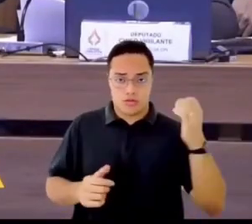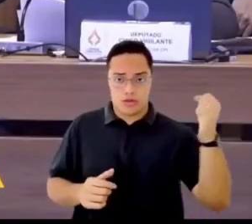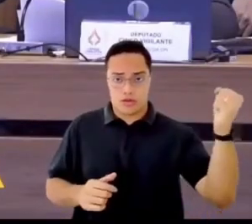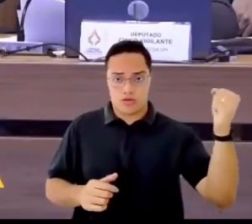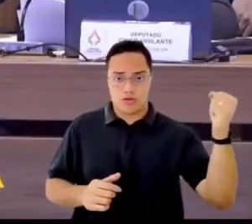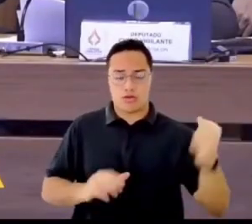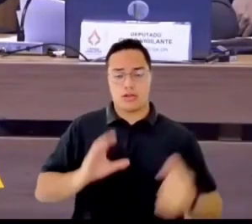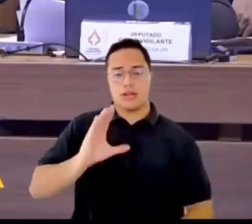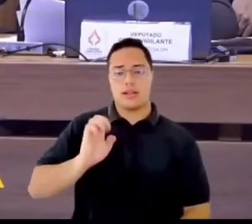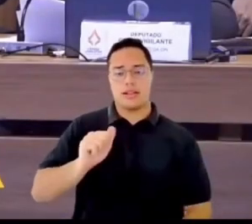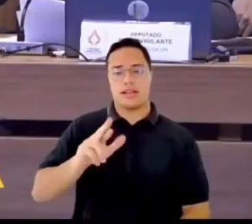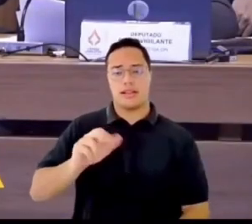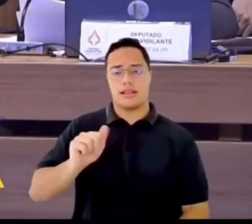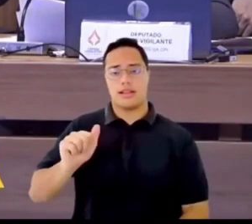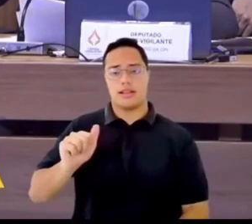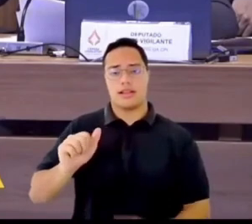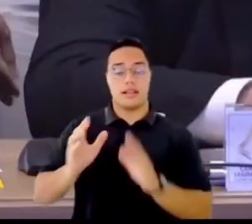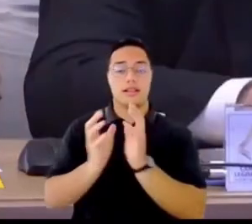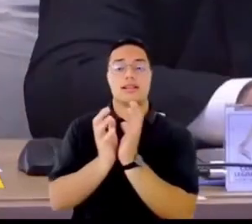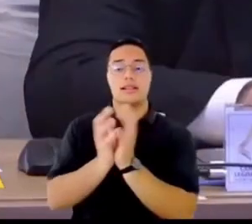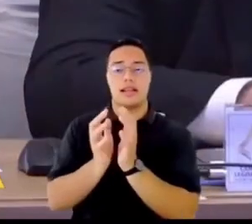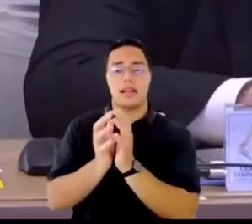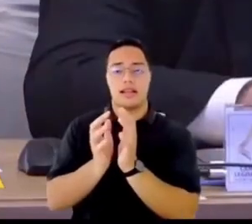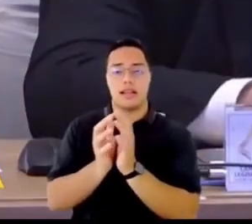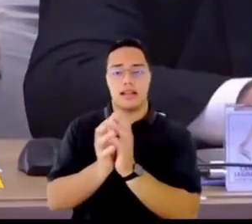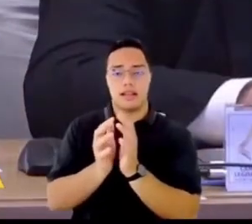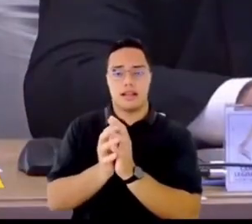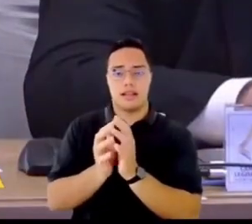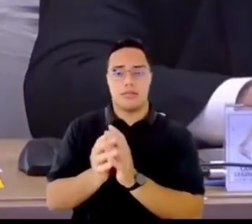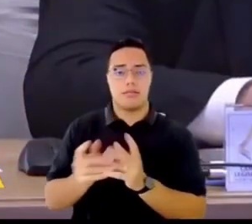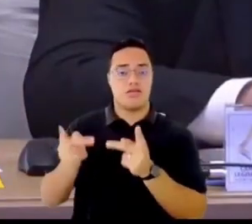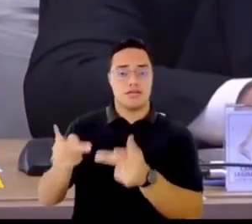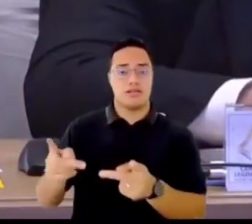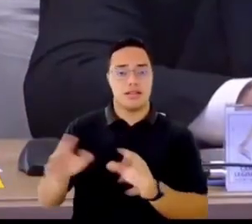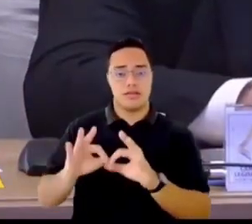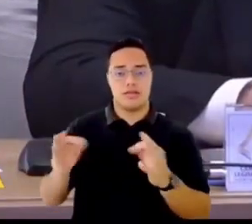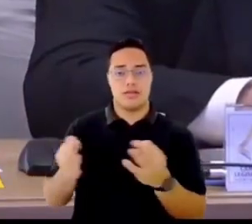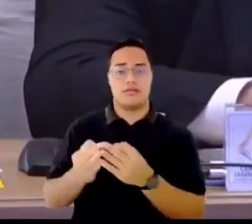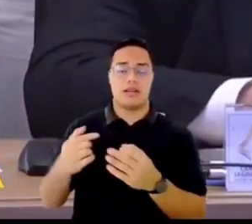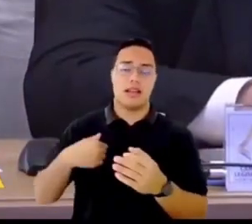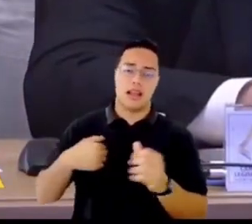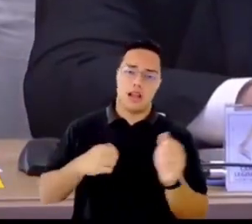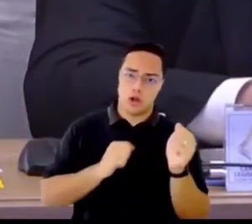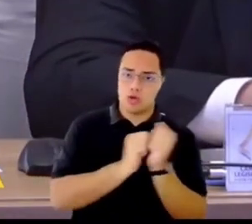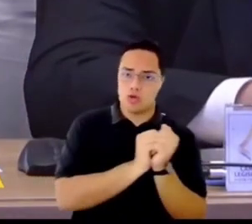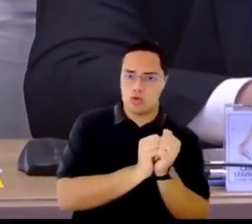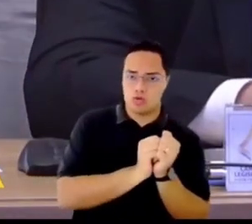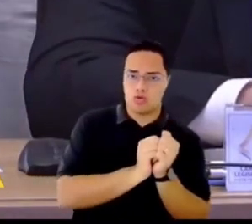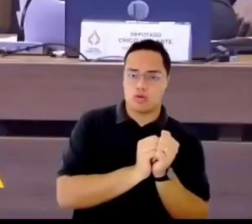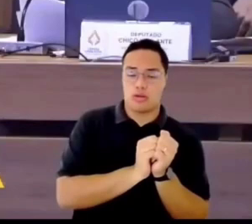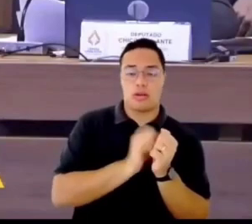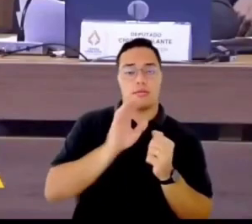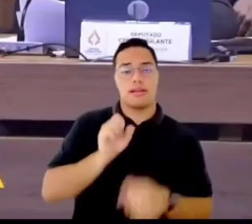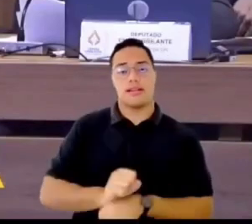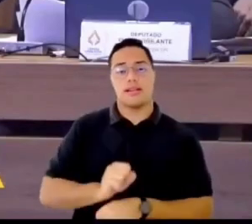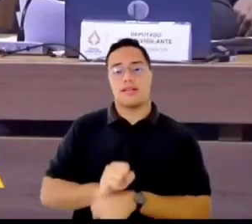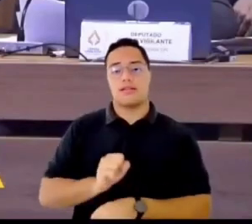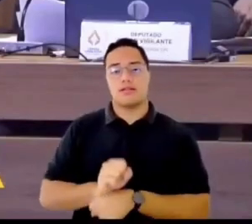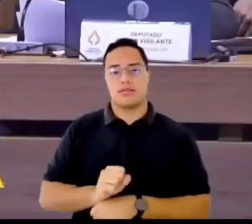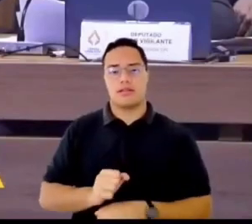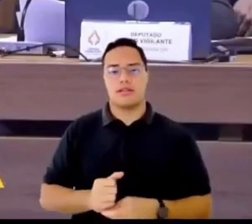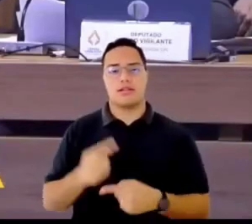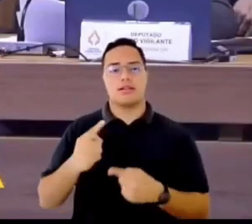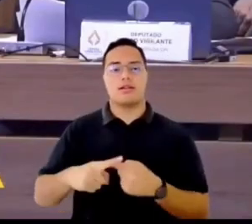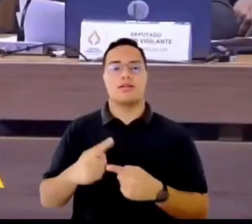parentes. Tá. E era para eu ter ido junto, mas não tinha sido autorizado ainda a minha viagem. Ah, porque o senhor estava continuando. Porque eu estava